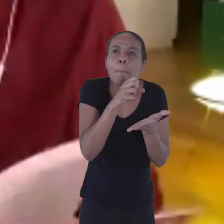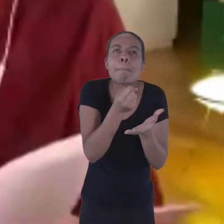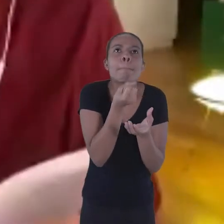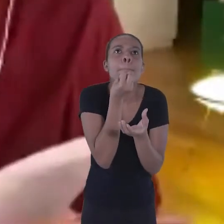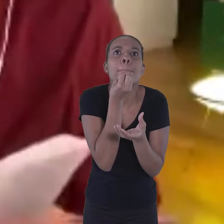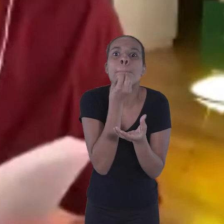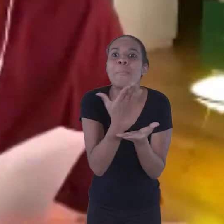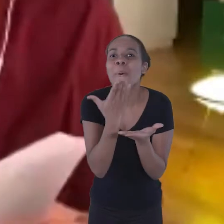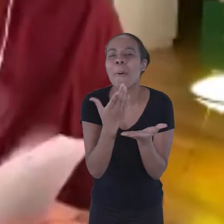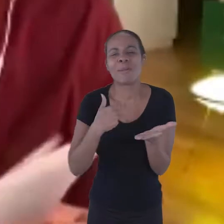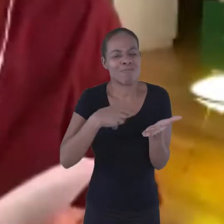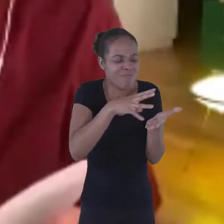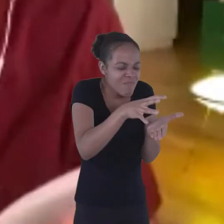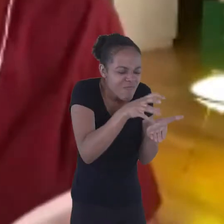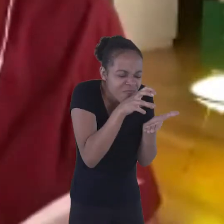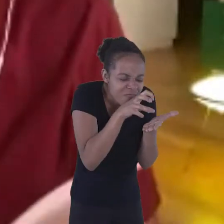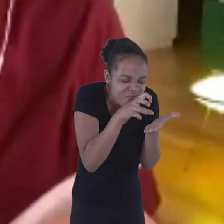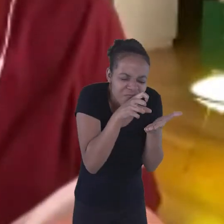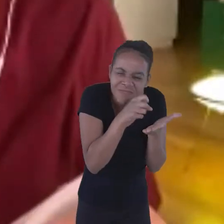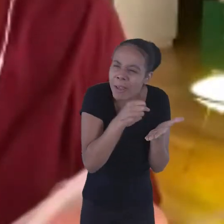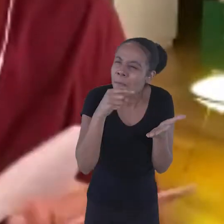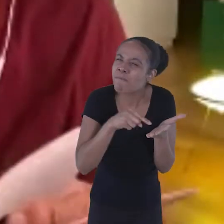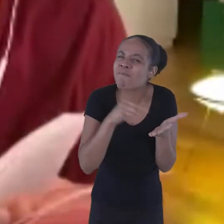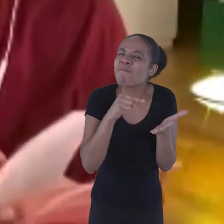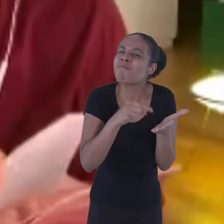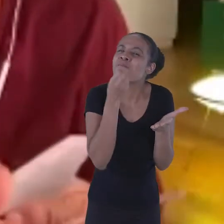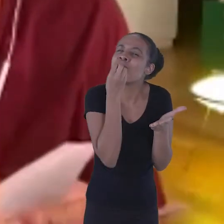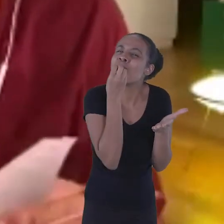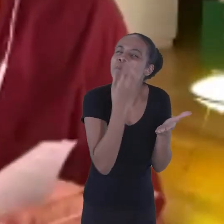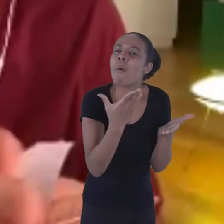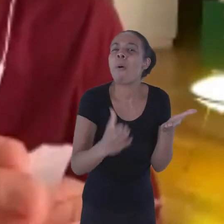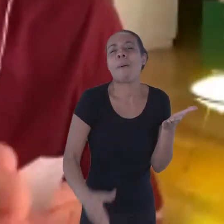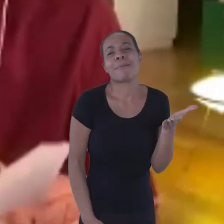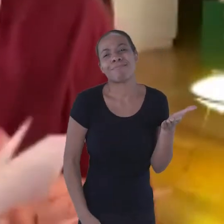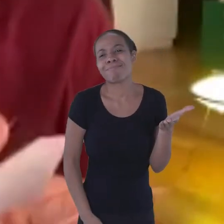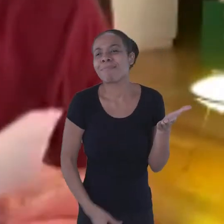dei uma cheirada nele, falei assim, filha da puta, o livro é bom.